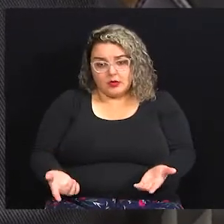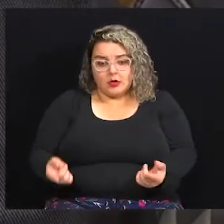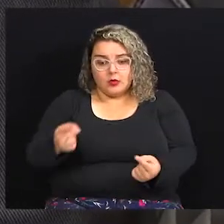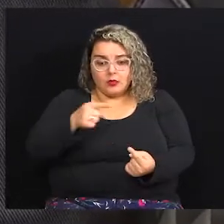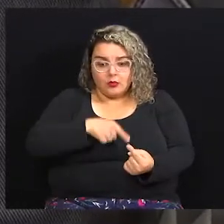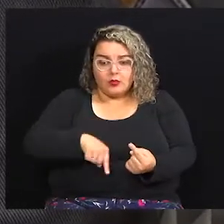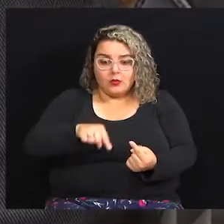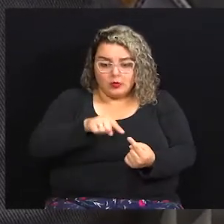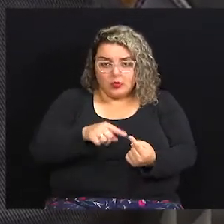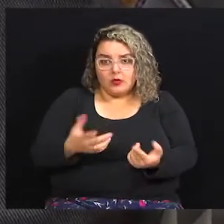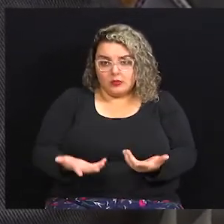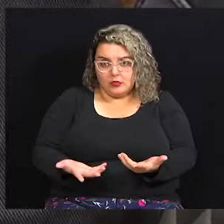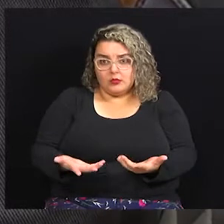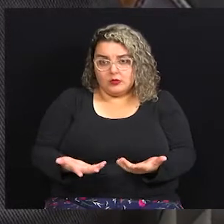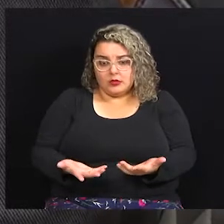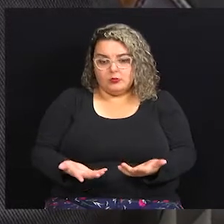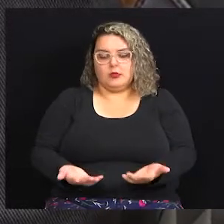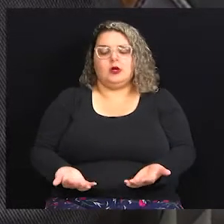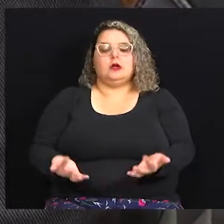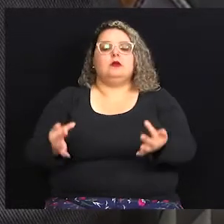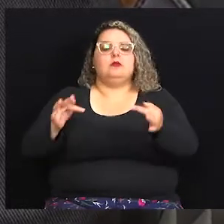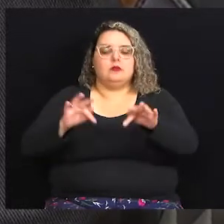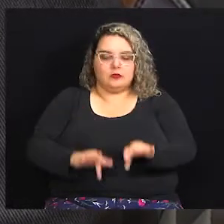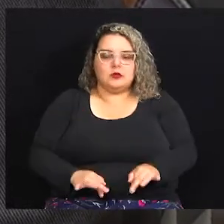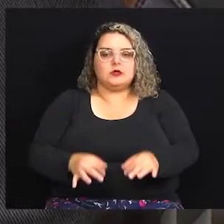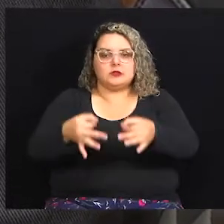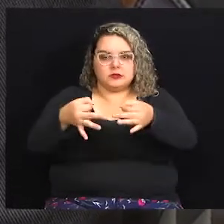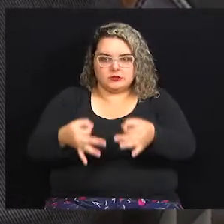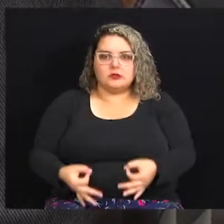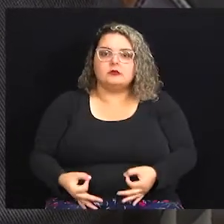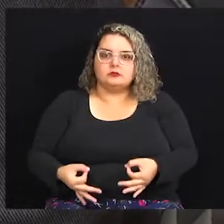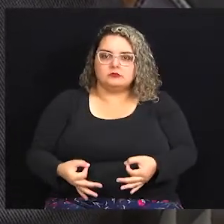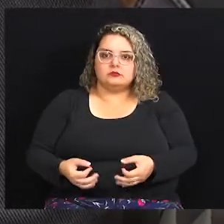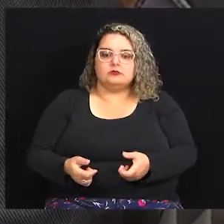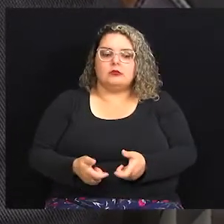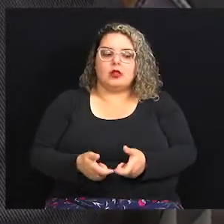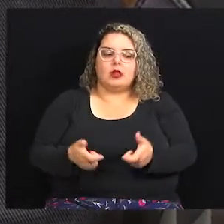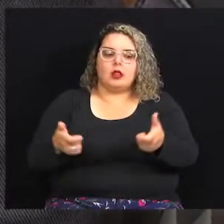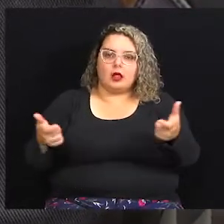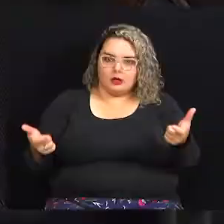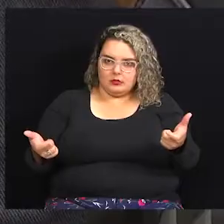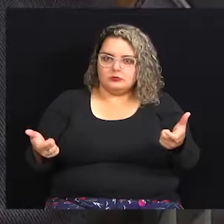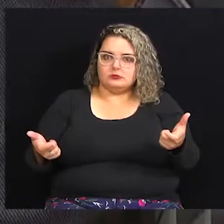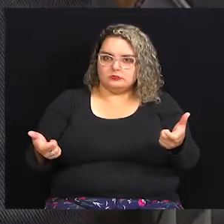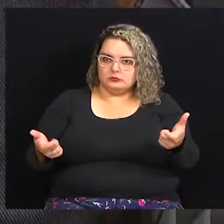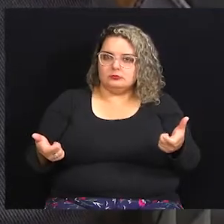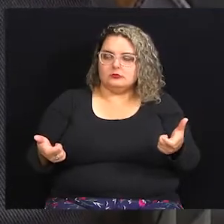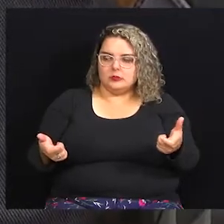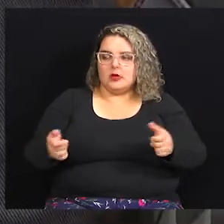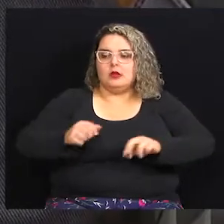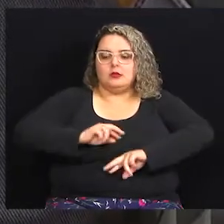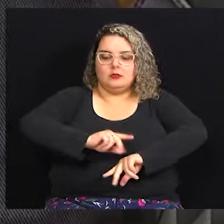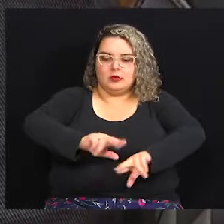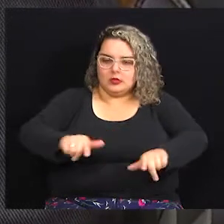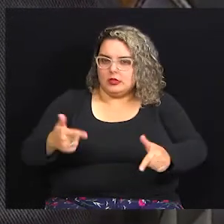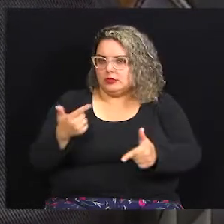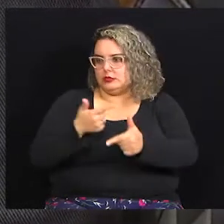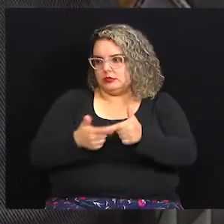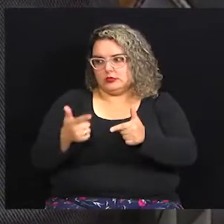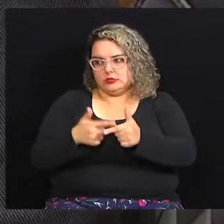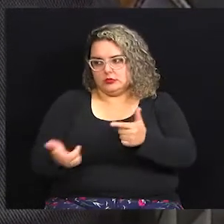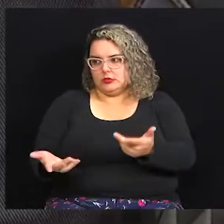que a gente cria uma política pública para ter uma dissenação correta e é um volume muito considerável uma série de problemas